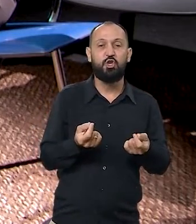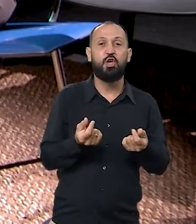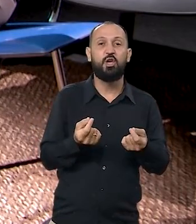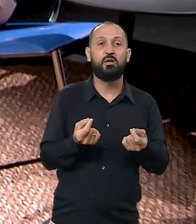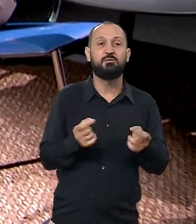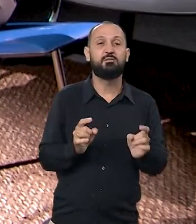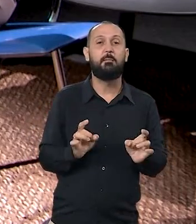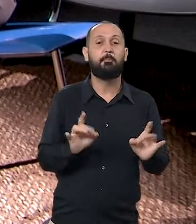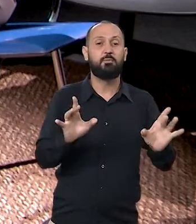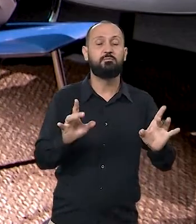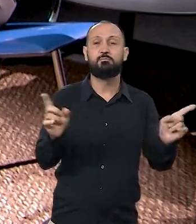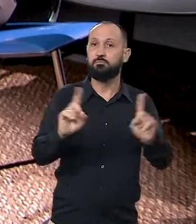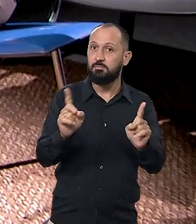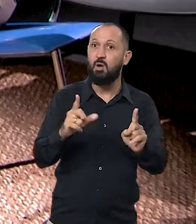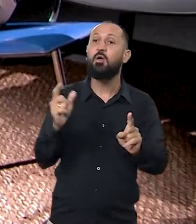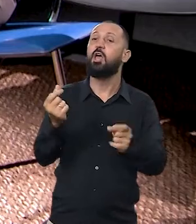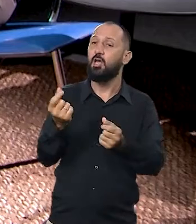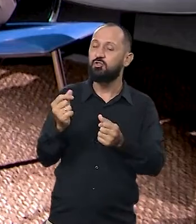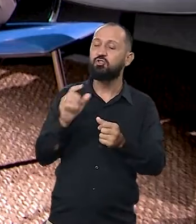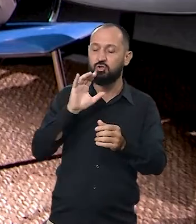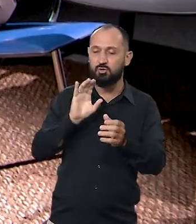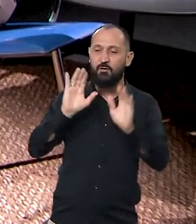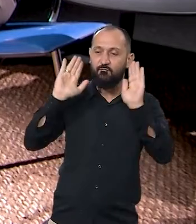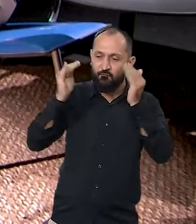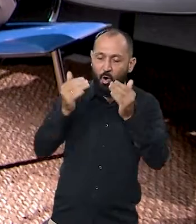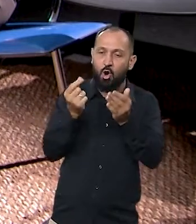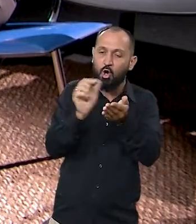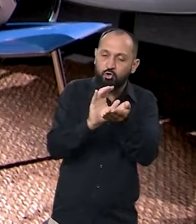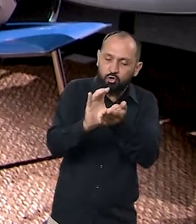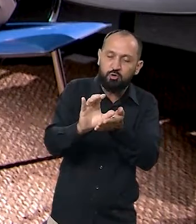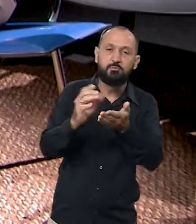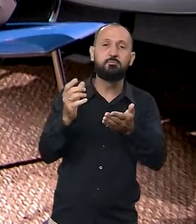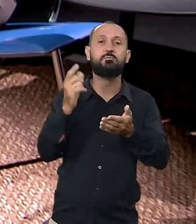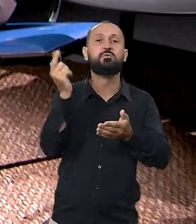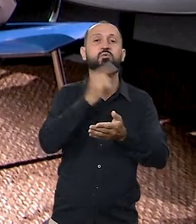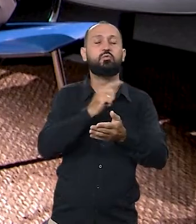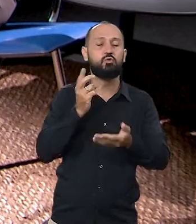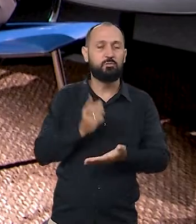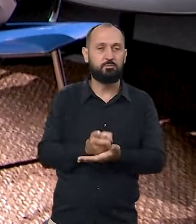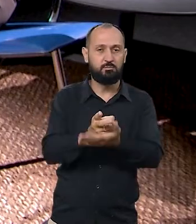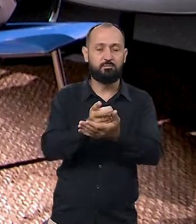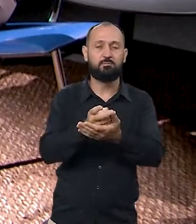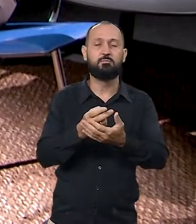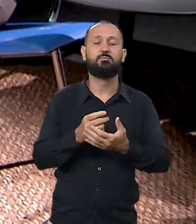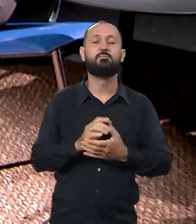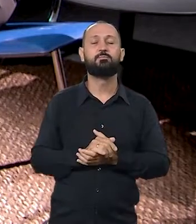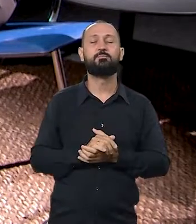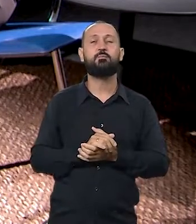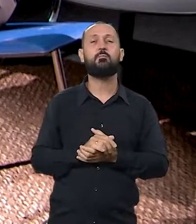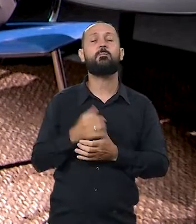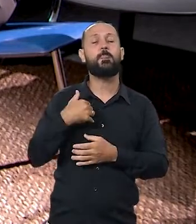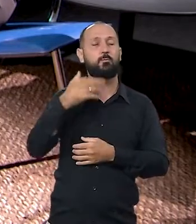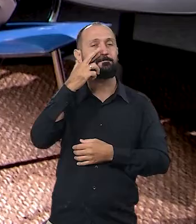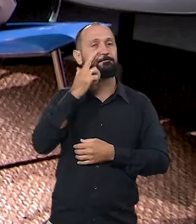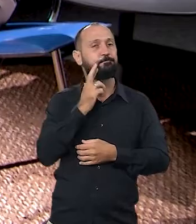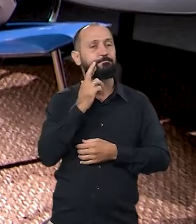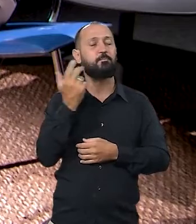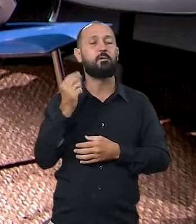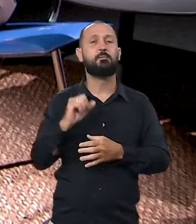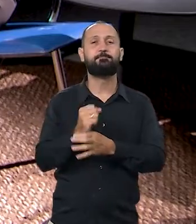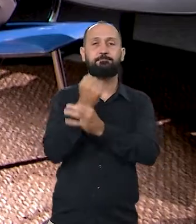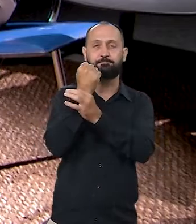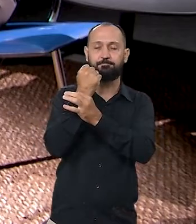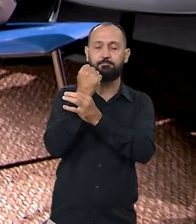como investimento. Então, assim, foi um trabalho muito exitoso e a gente vê esse trabalho tendo continuidade no governo Eduardo Rida